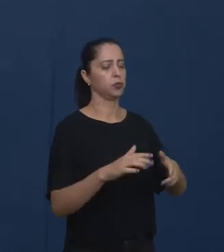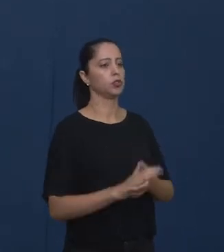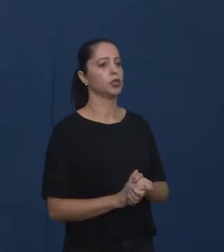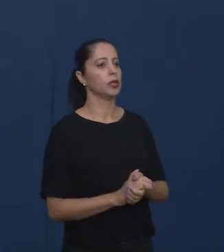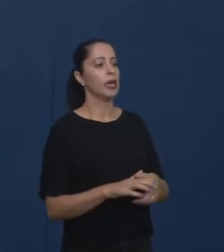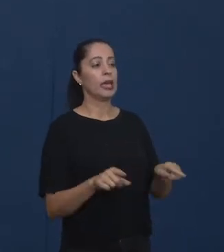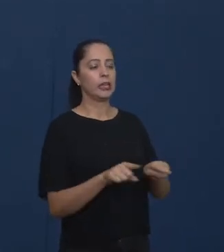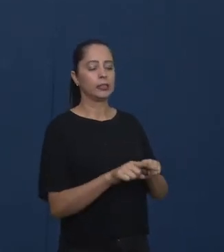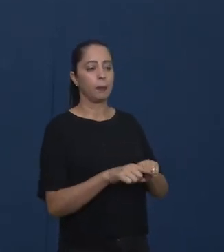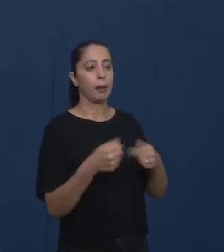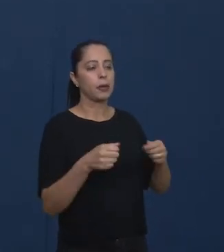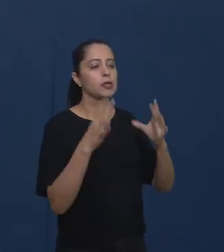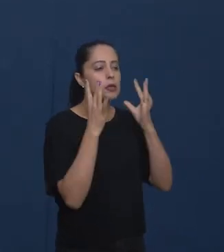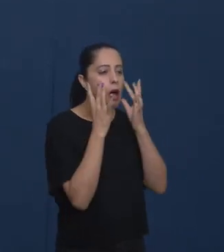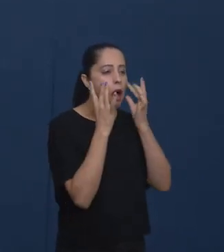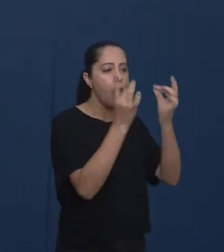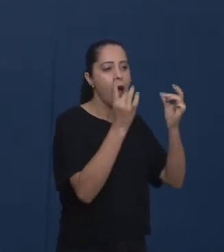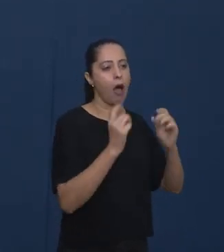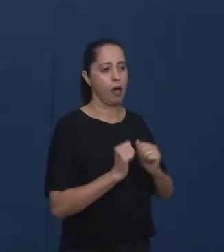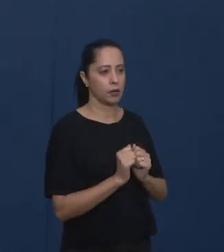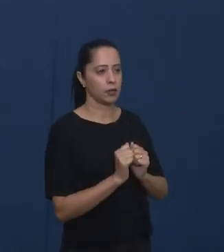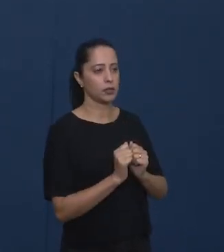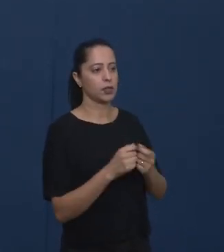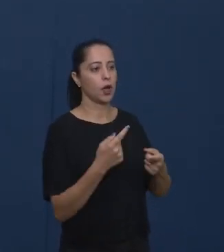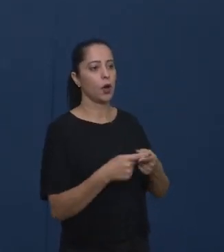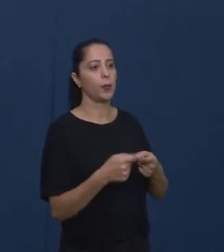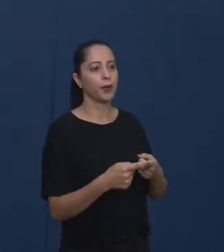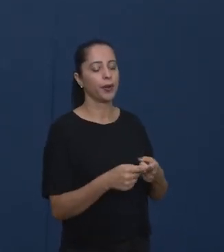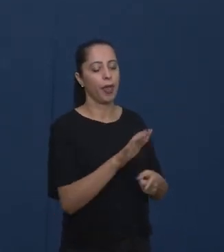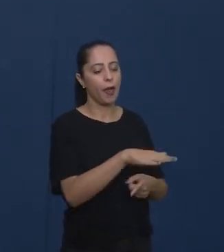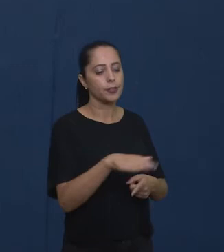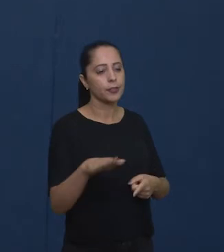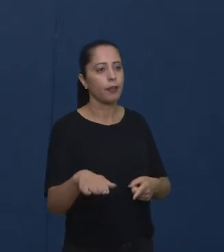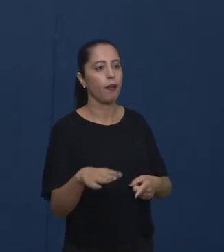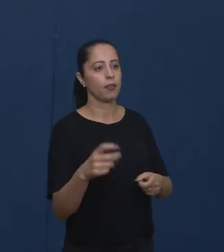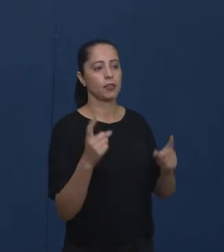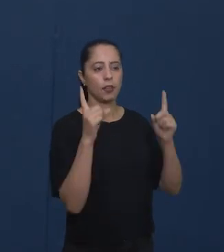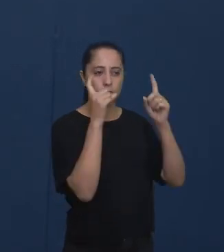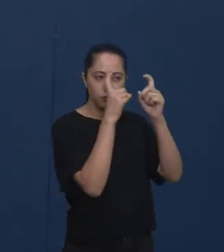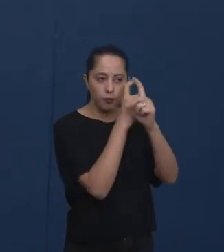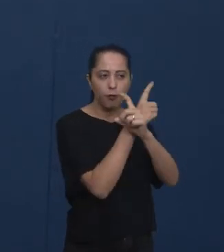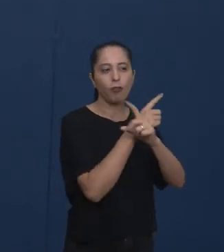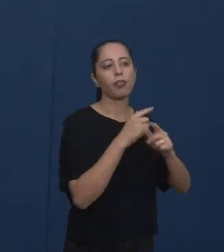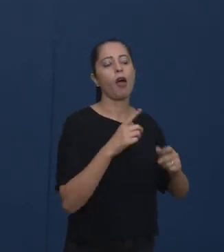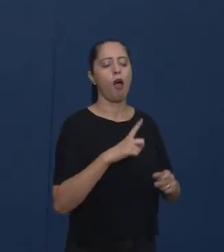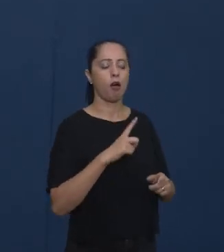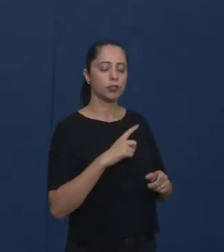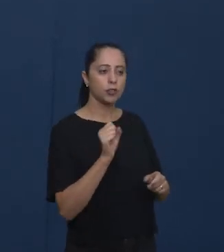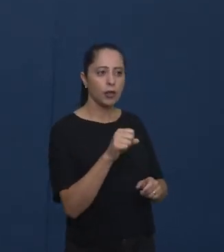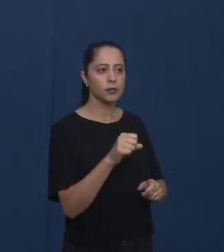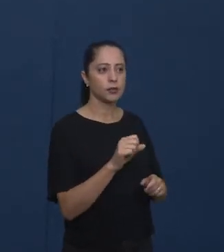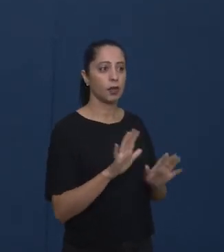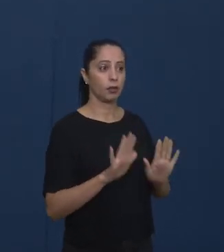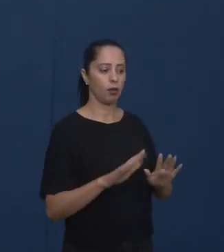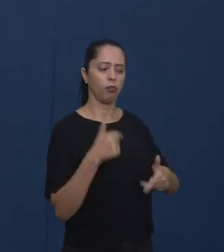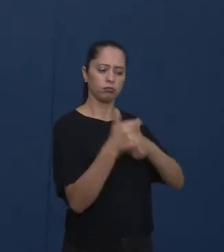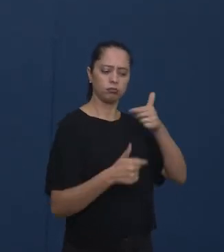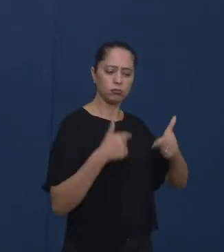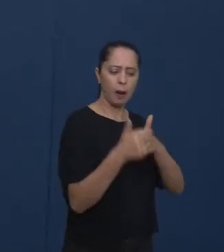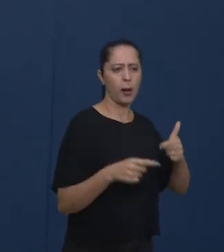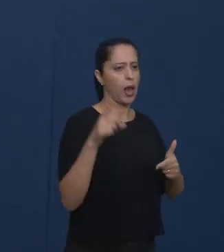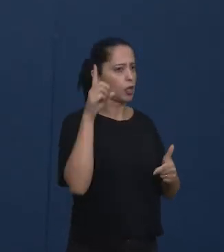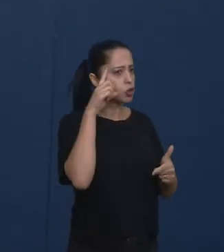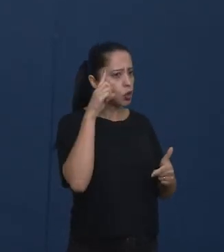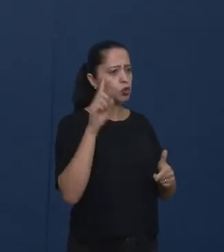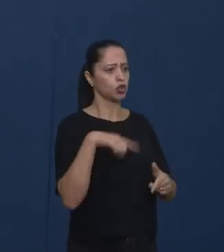precisa sempre ter um olhar atento para as dificuldades que são enfrentadas. Então, o trabalho é feito todos os dias. Não